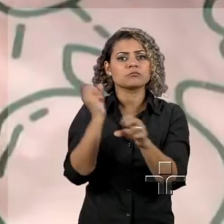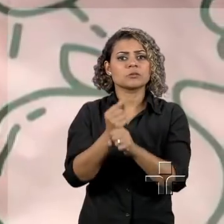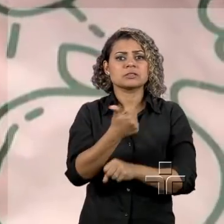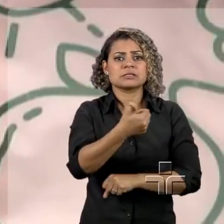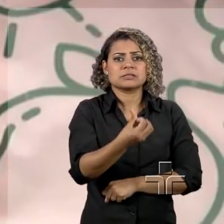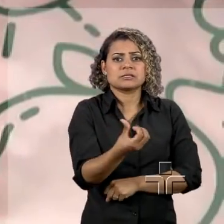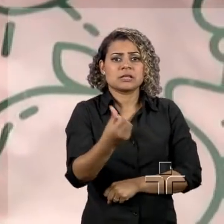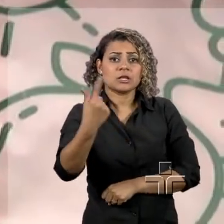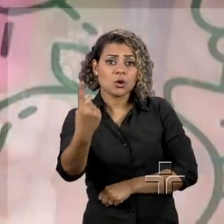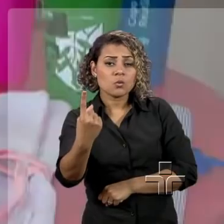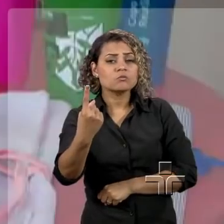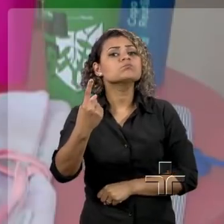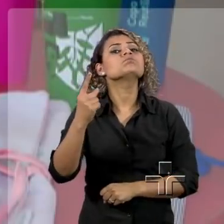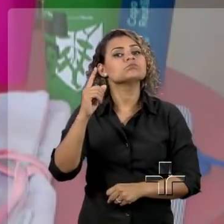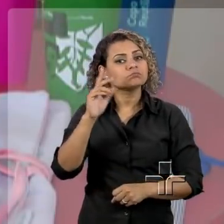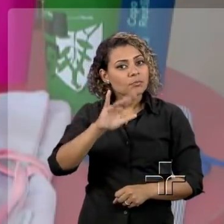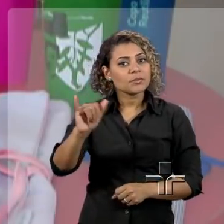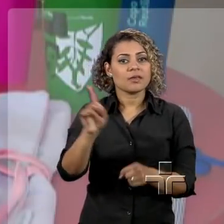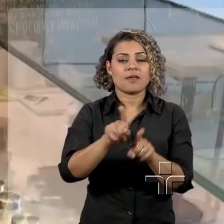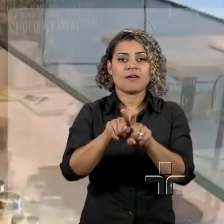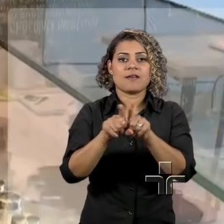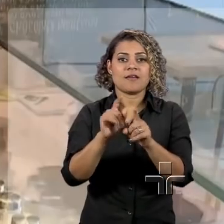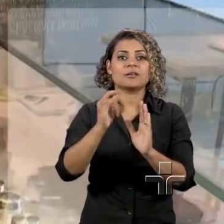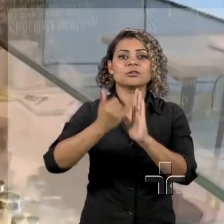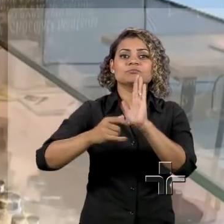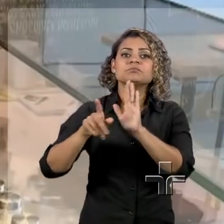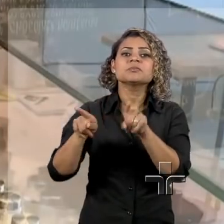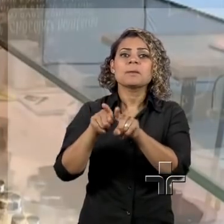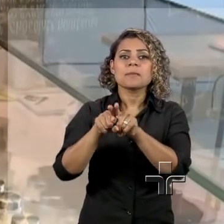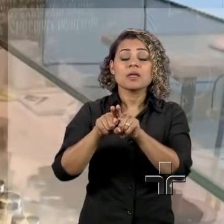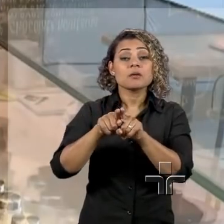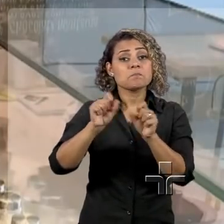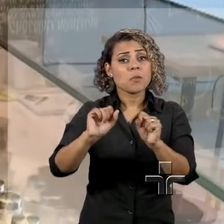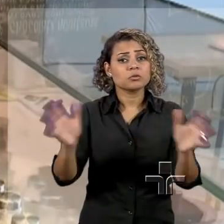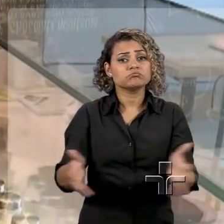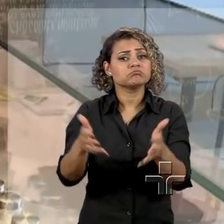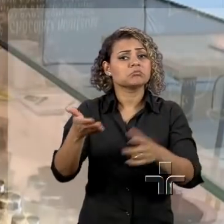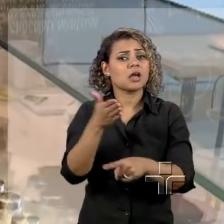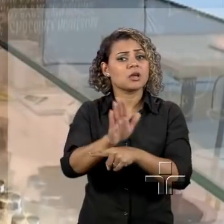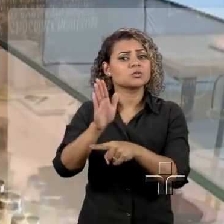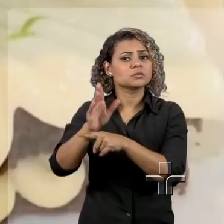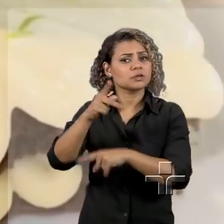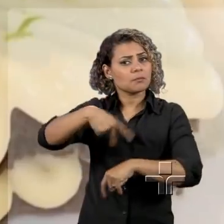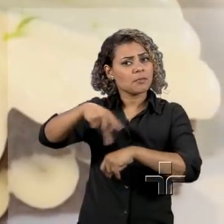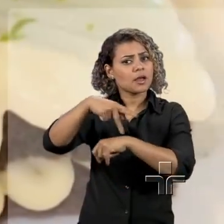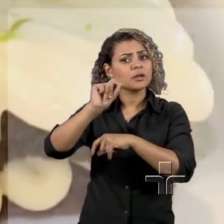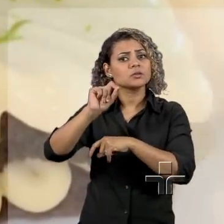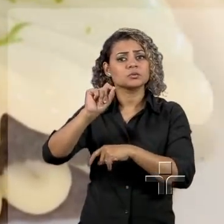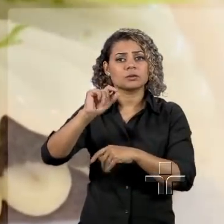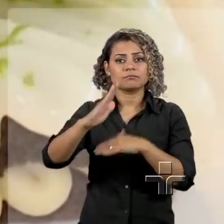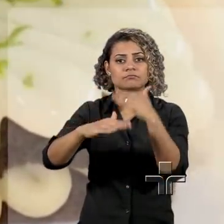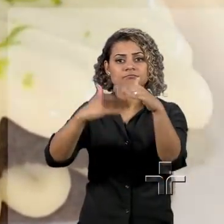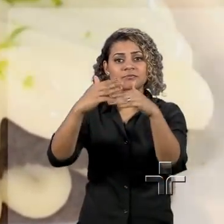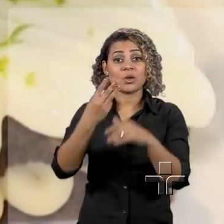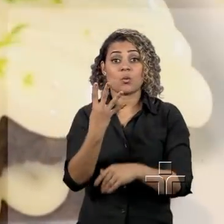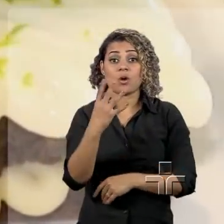ano. O setor vai na contramão da crise e pode ajudar a impulsionar o país com uma previsão de crescimento